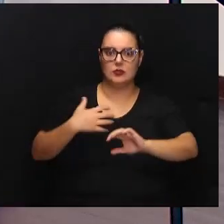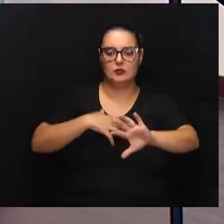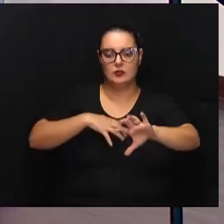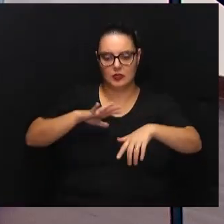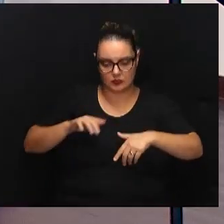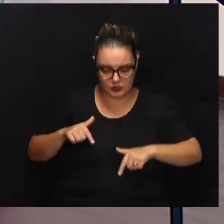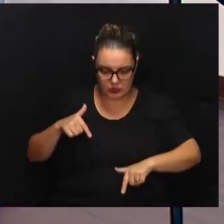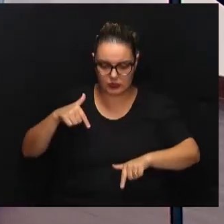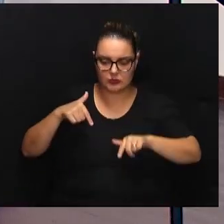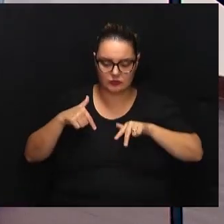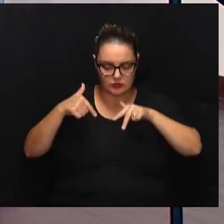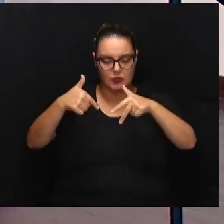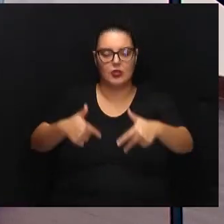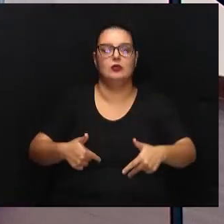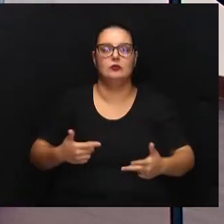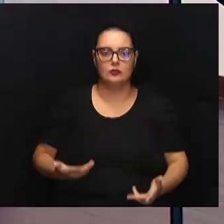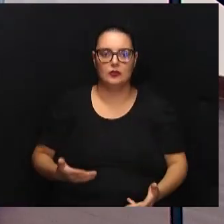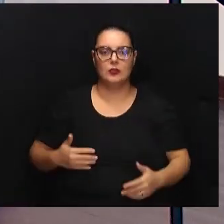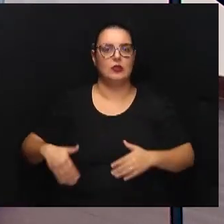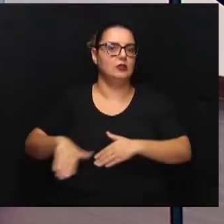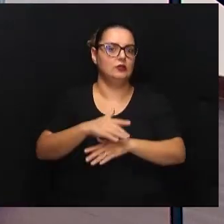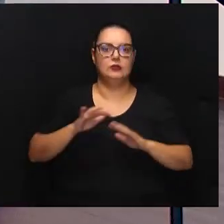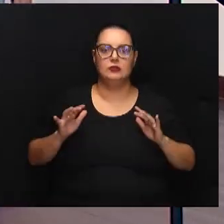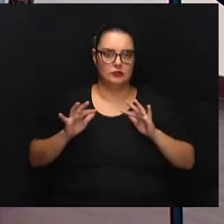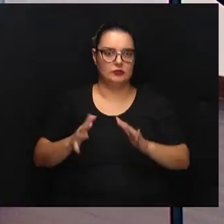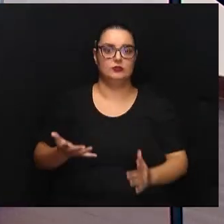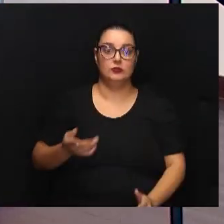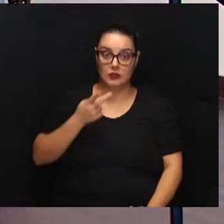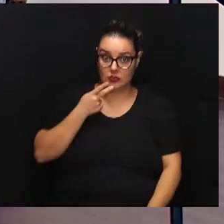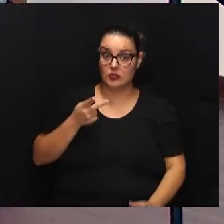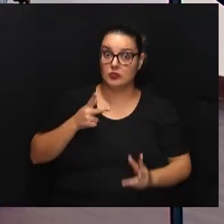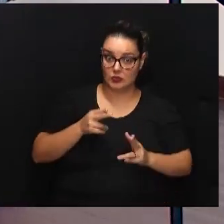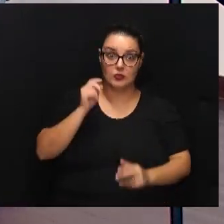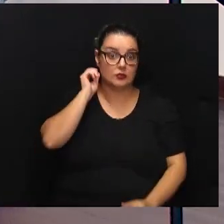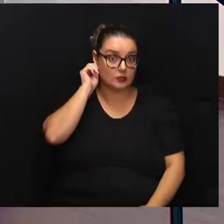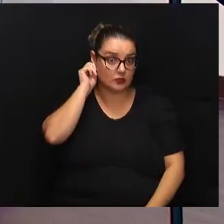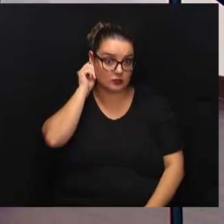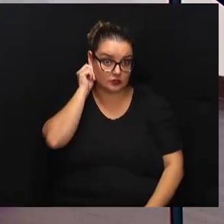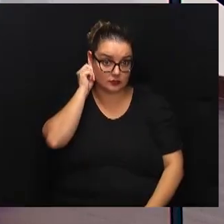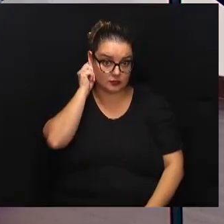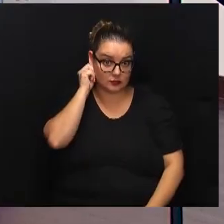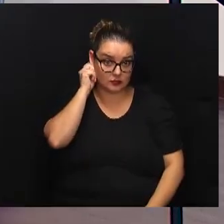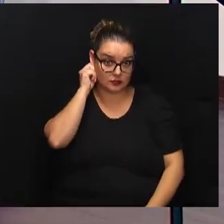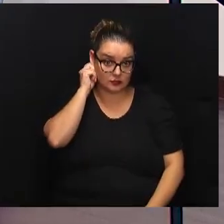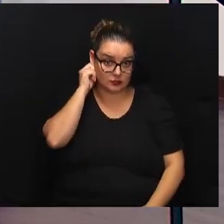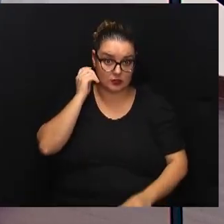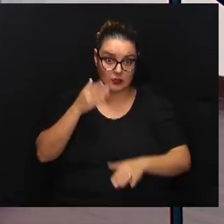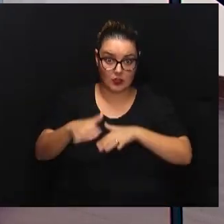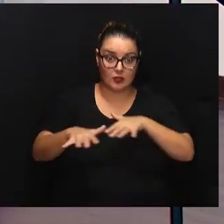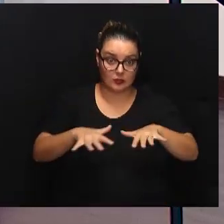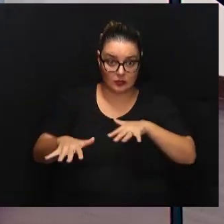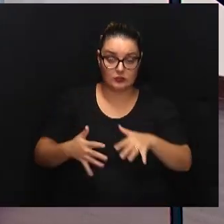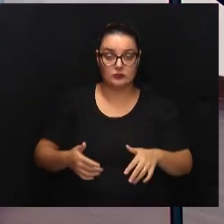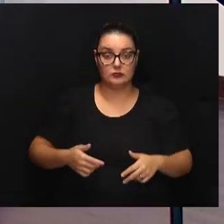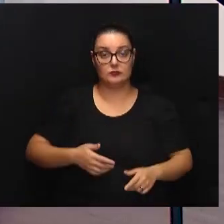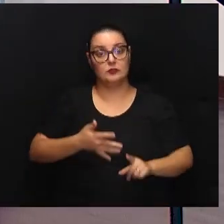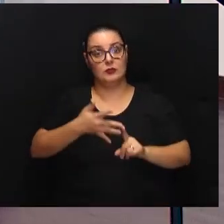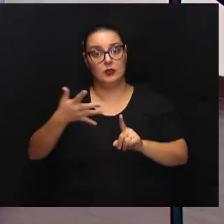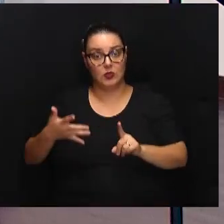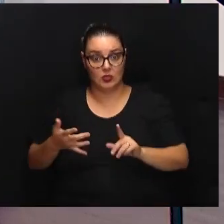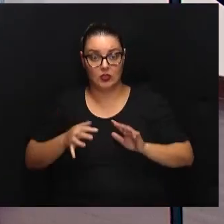ruas. E digo isso, inclusive, porque eu entrei no movimento LGBT por conta de uma parada, por conta da parada de São